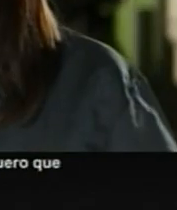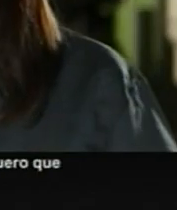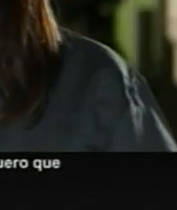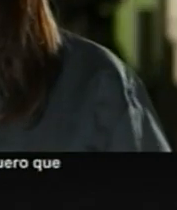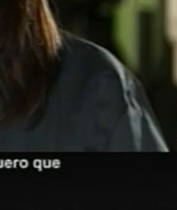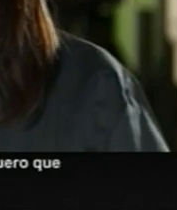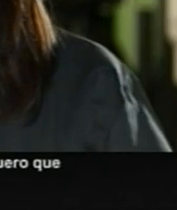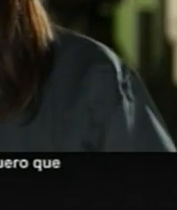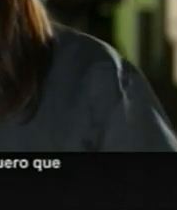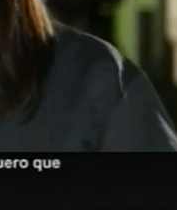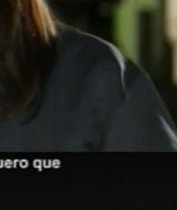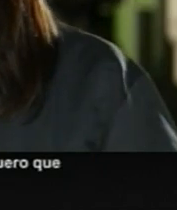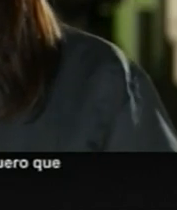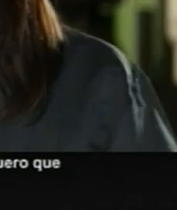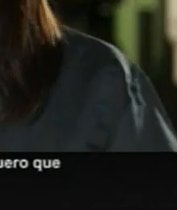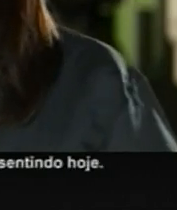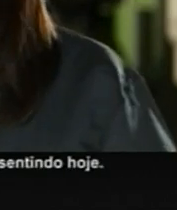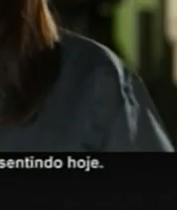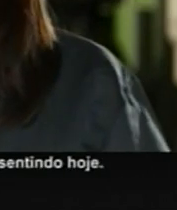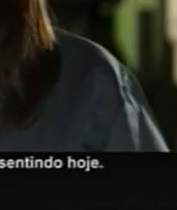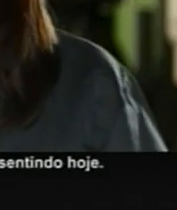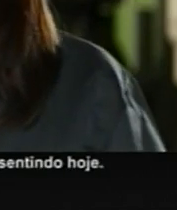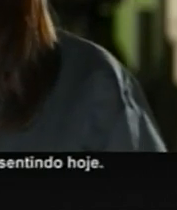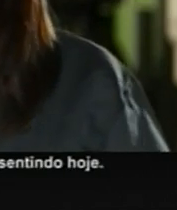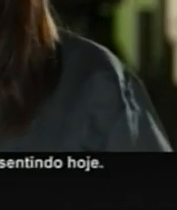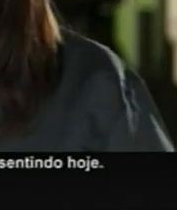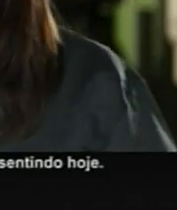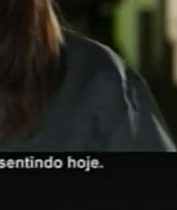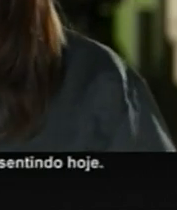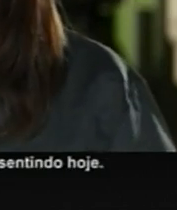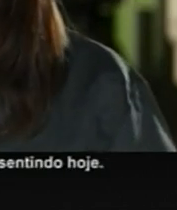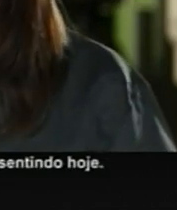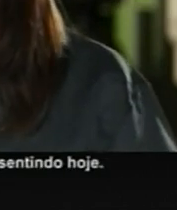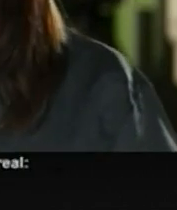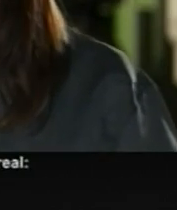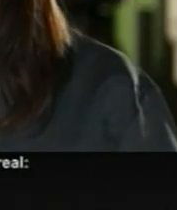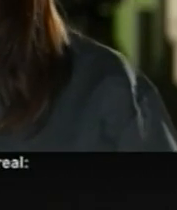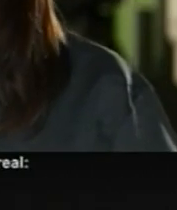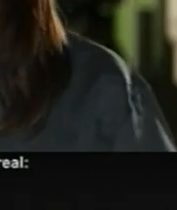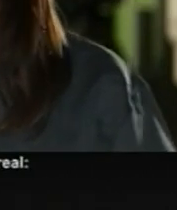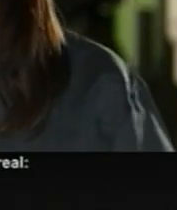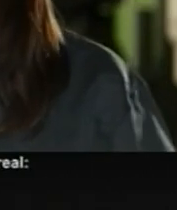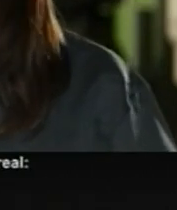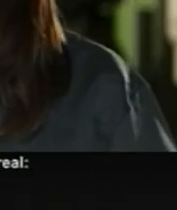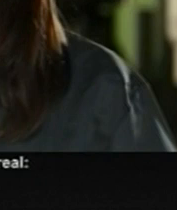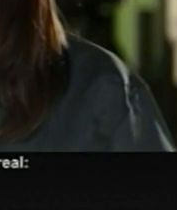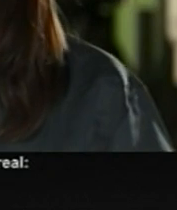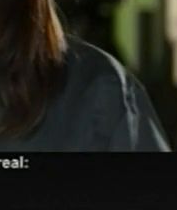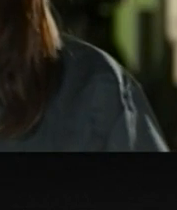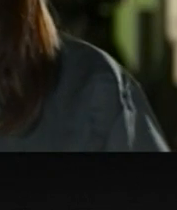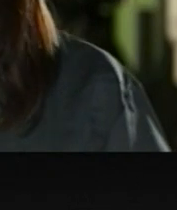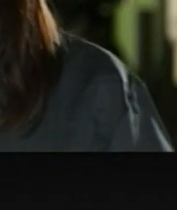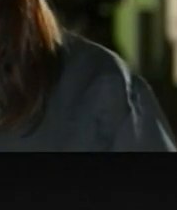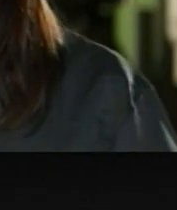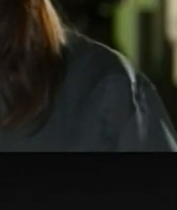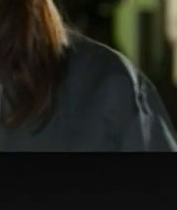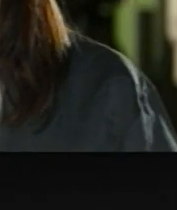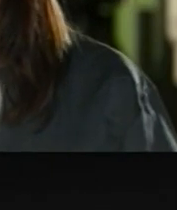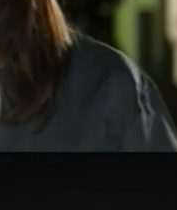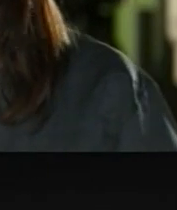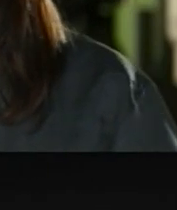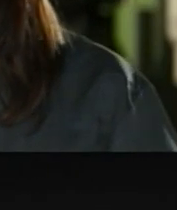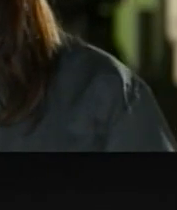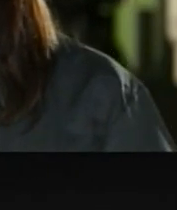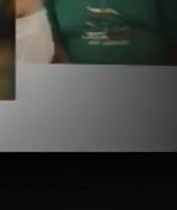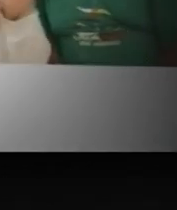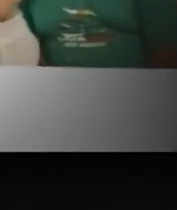eu estou me formando, estou muito feliz. Quero que vocês também sintam essa felicidade que eu estou sentindo hoje. Então vão atrás, procurem porque é real e eu sou a prova viva